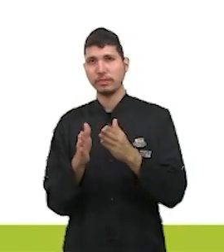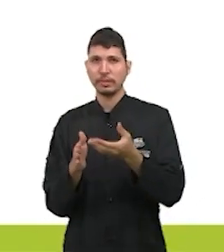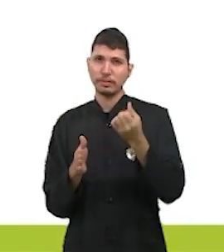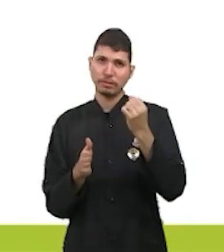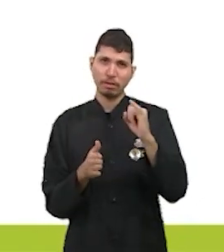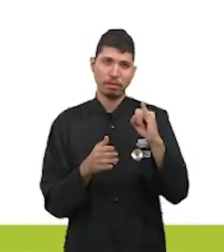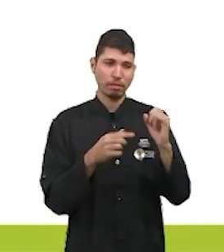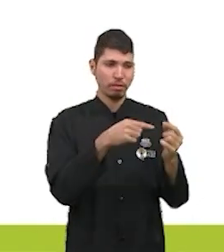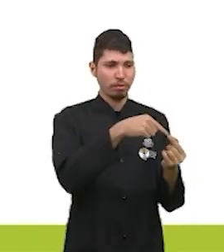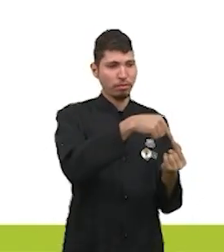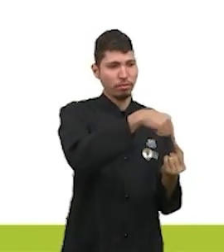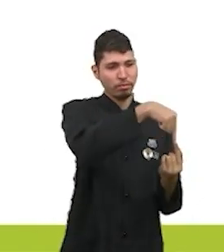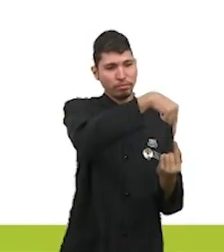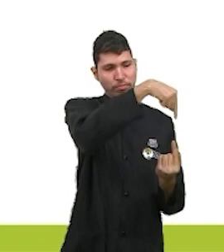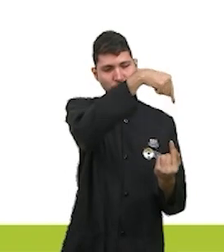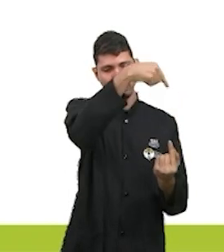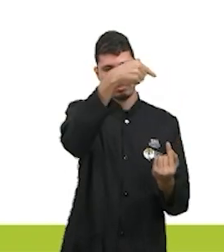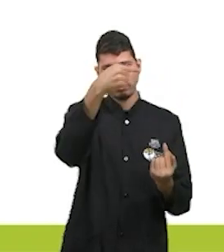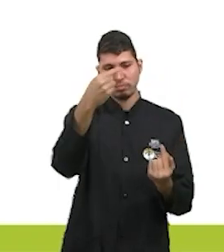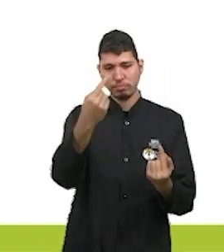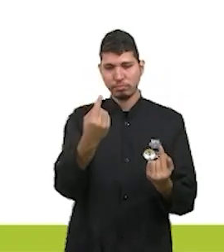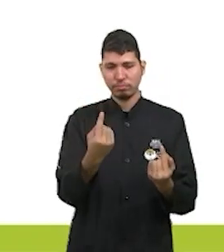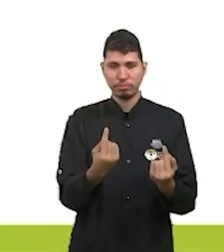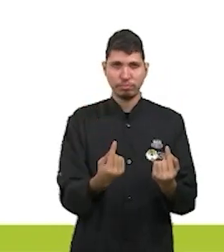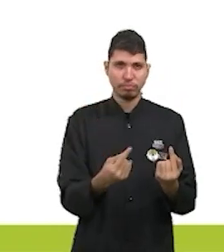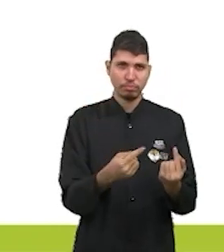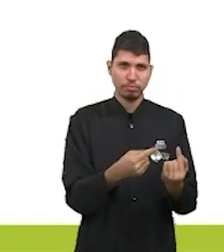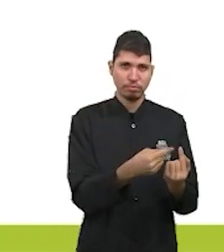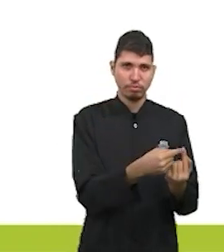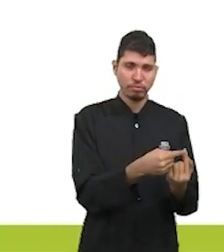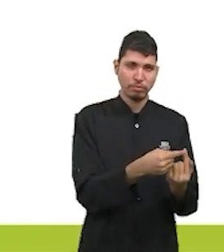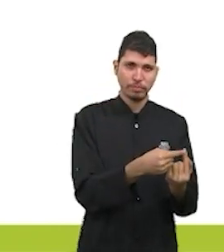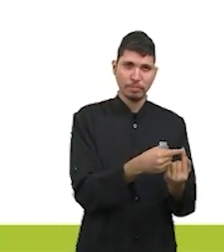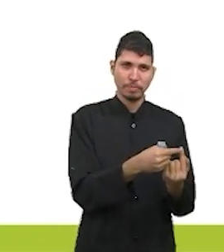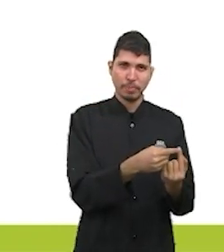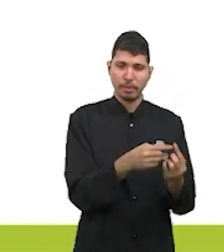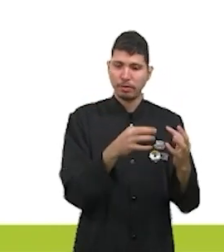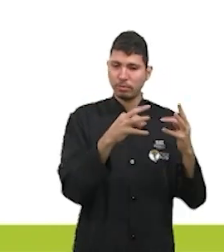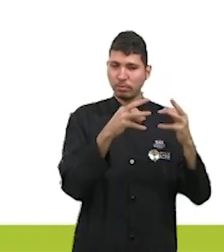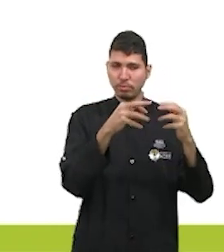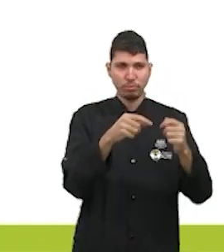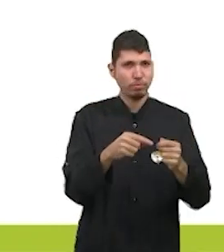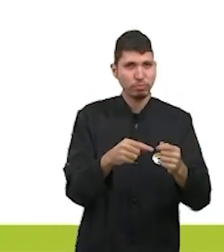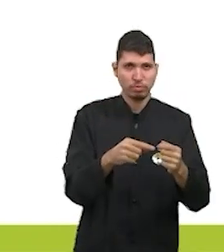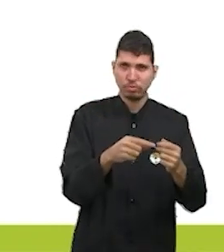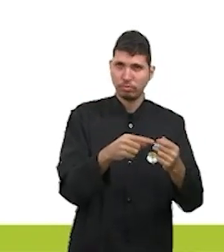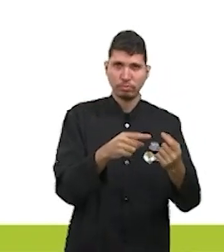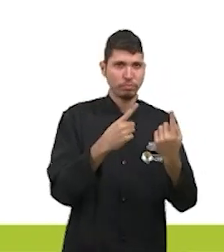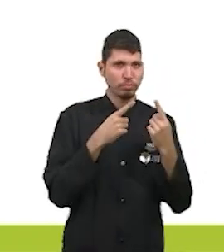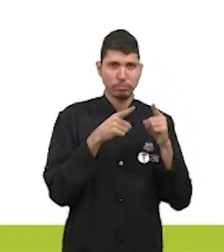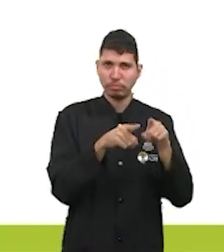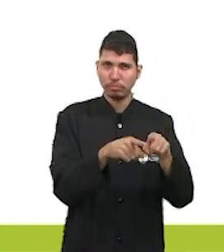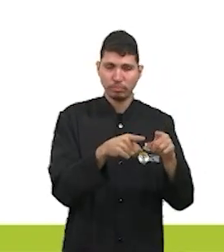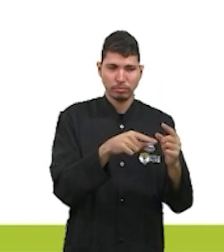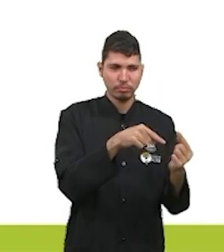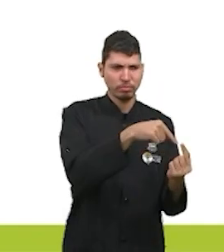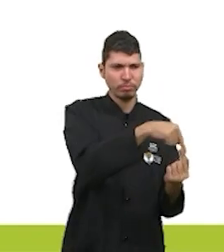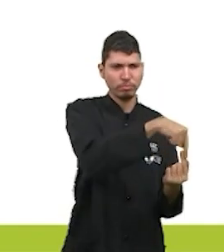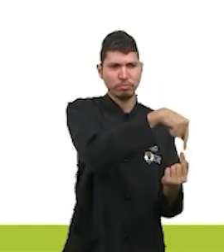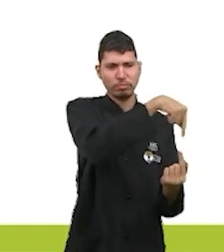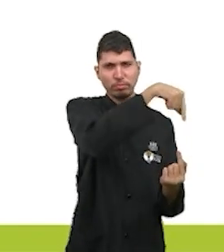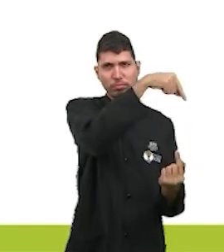está tudo ligado no mesmo fio, desta forma que está a figura, tá? Que está esse esquema aqui,